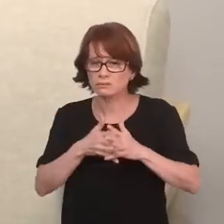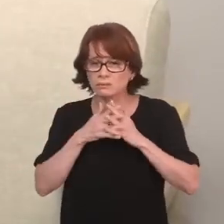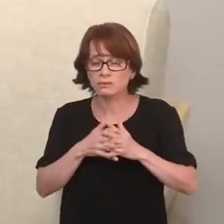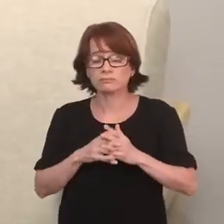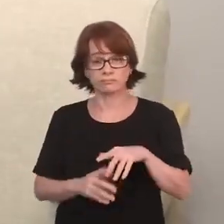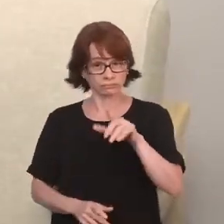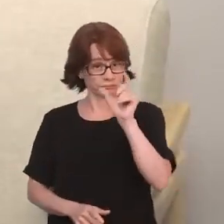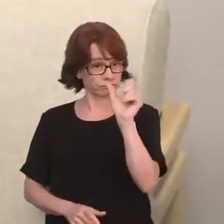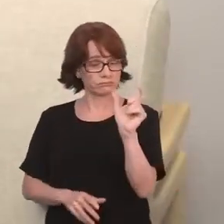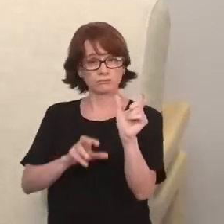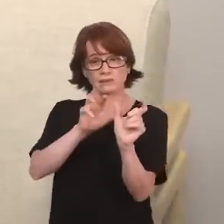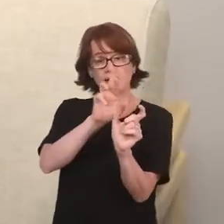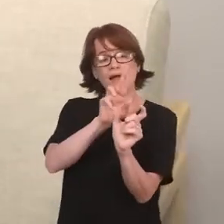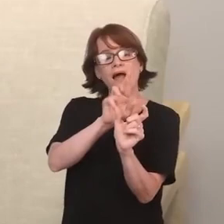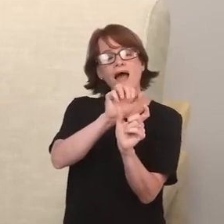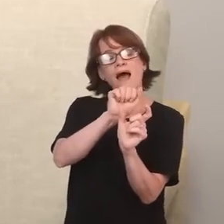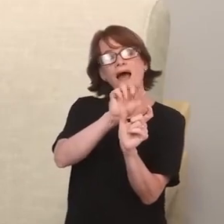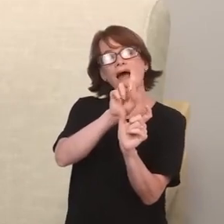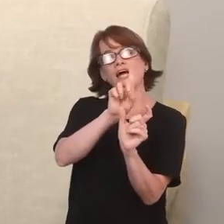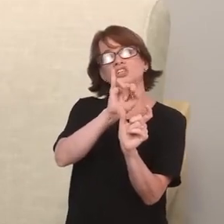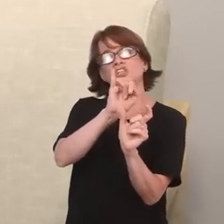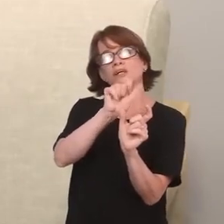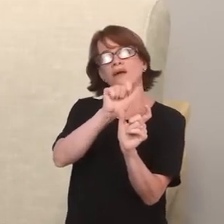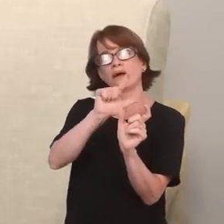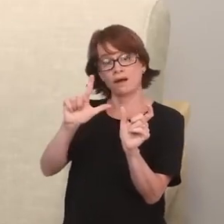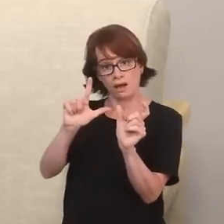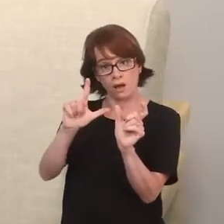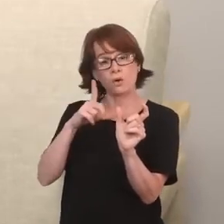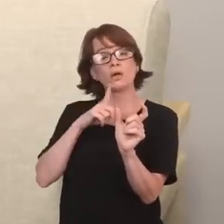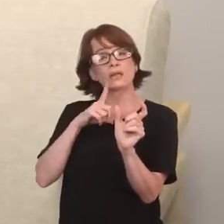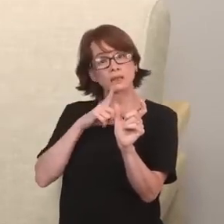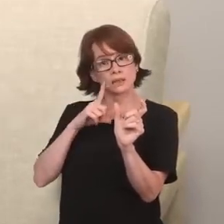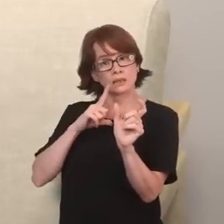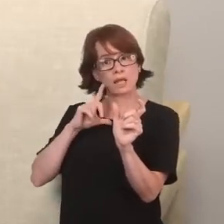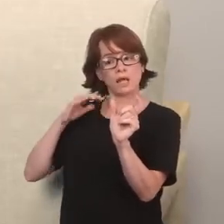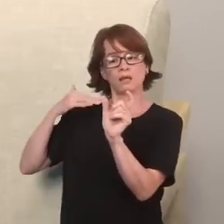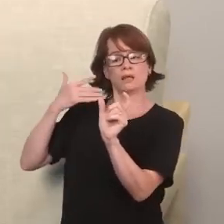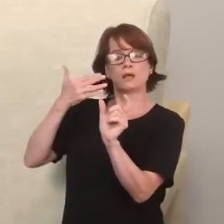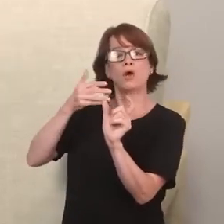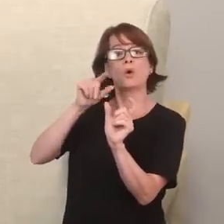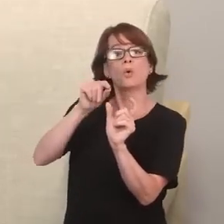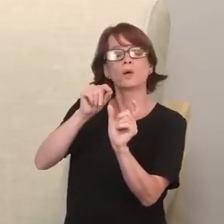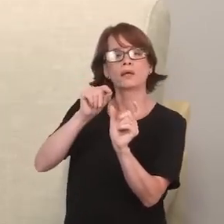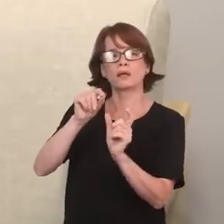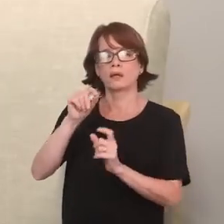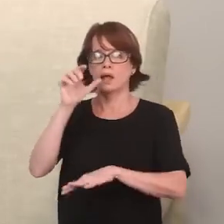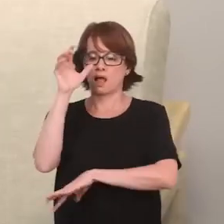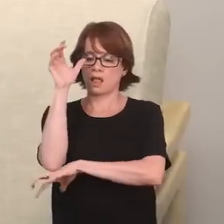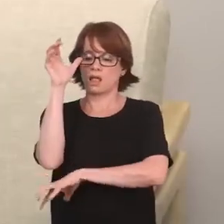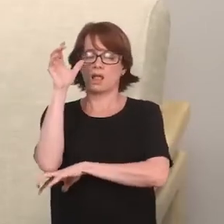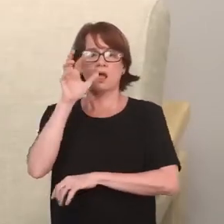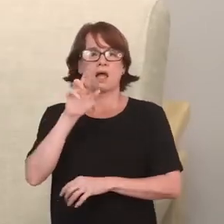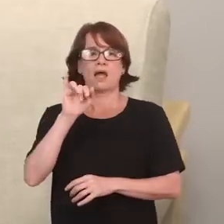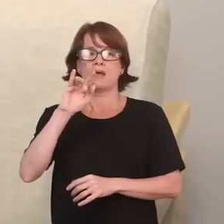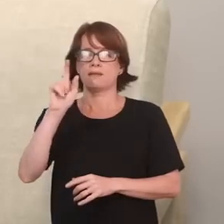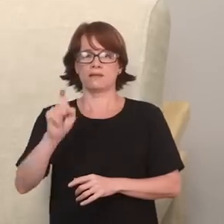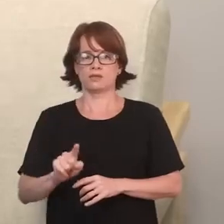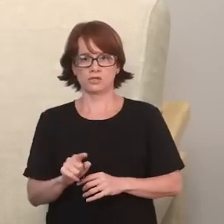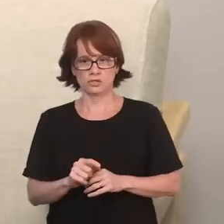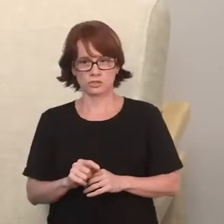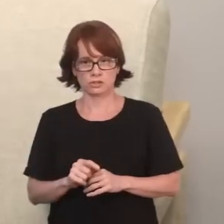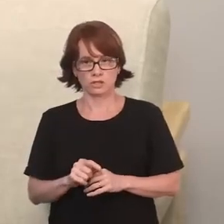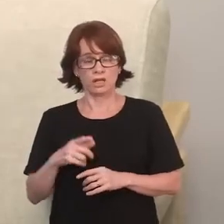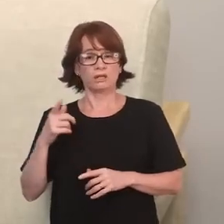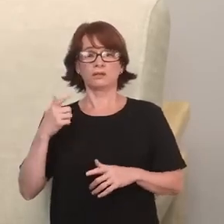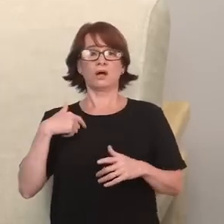radical também se vem de raiz. Né? Então, assim, é muito bom que eu tenha raízes, porque eu não sou uma biruta ao vento, entendeu? Que não sabe para onde